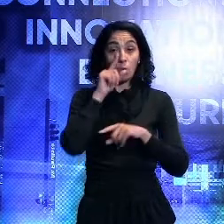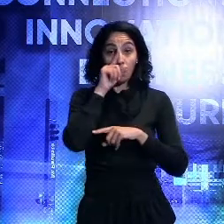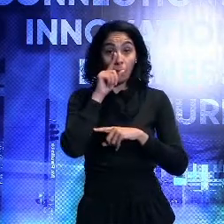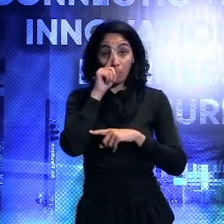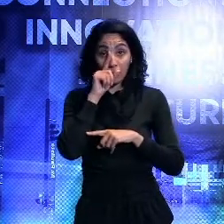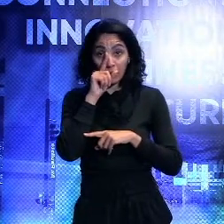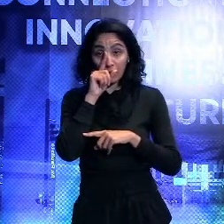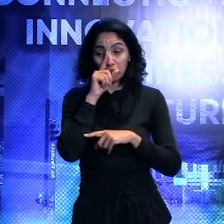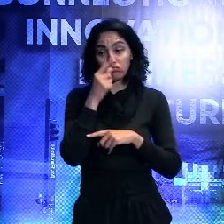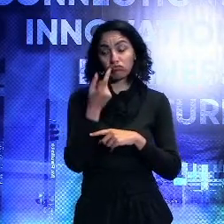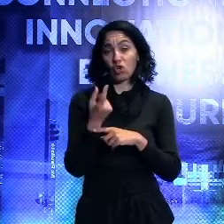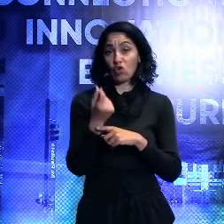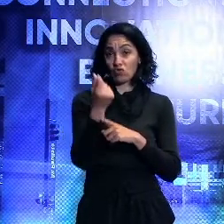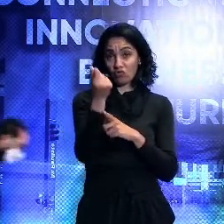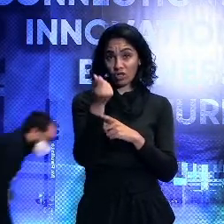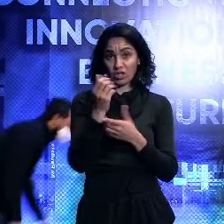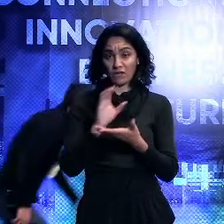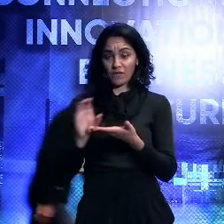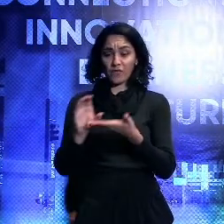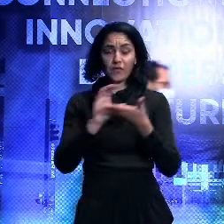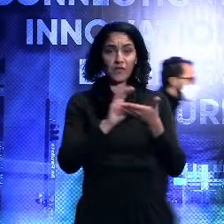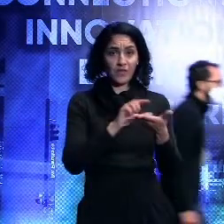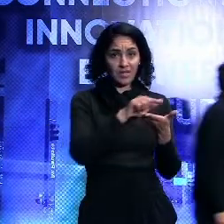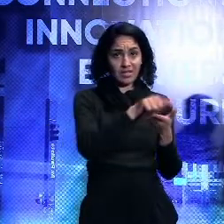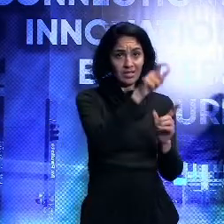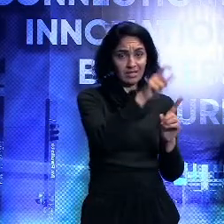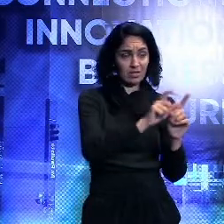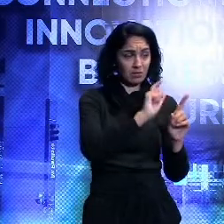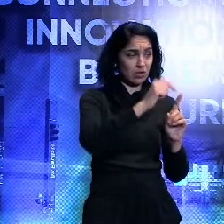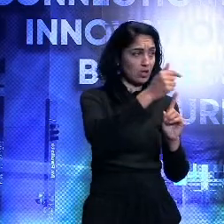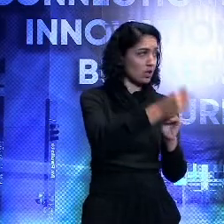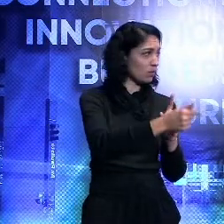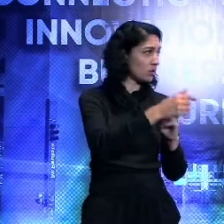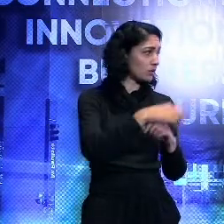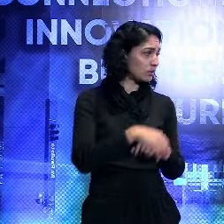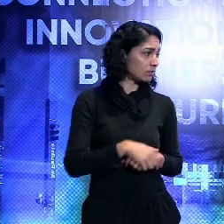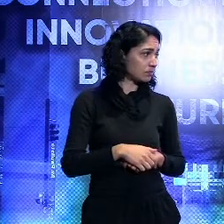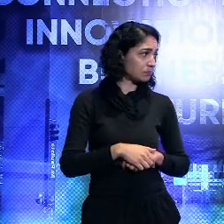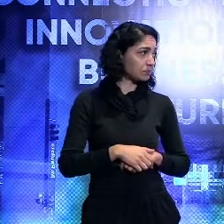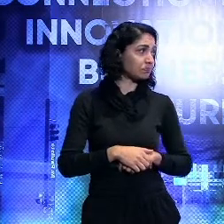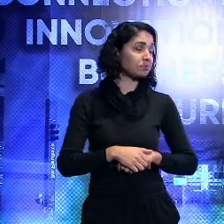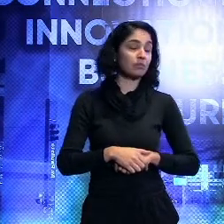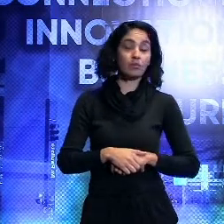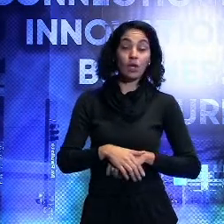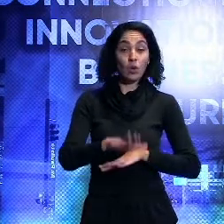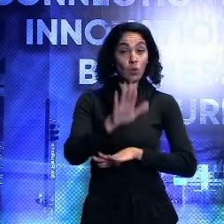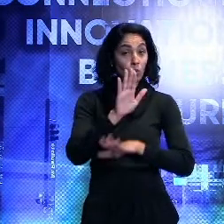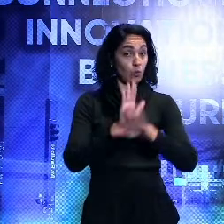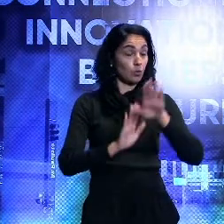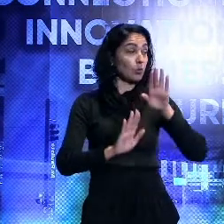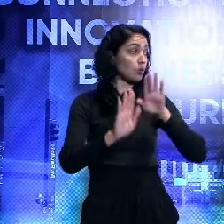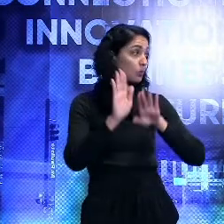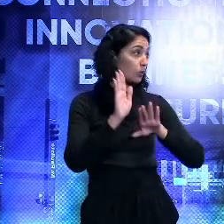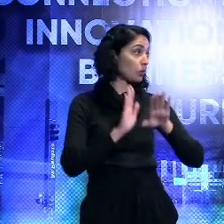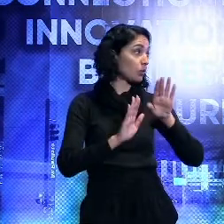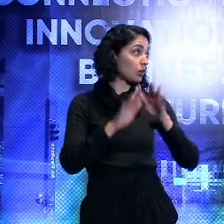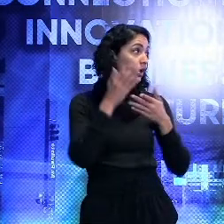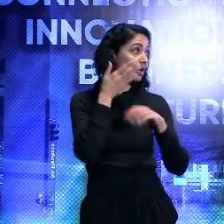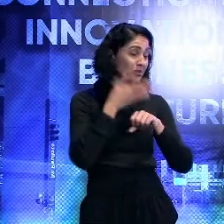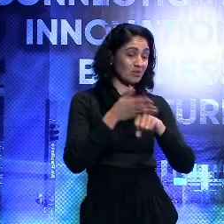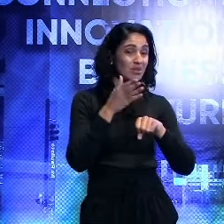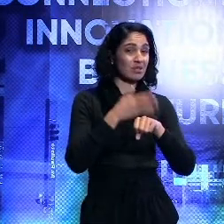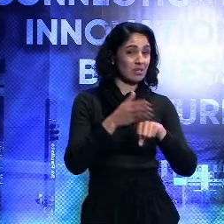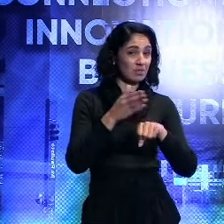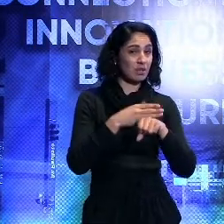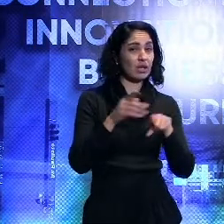o dinheiro que você vai investir em cima dessas personas depois que elas estiverem prontas. Então, muito cuidado com essas práticas. O ideal é a gente